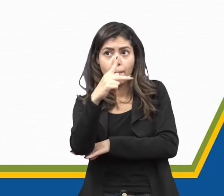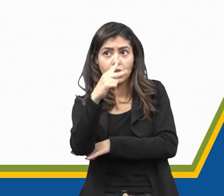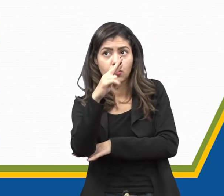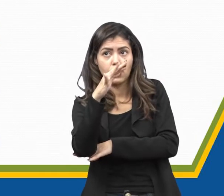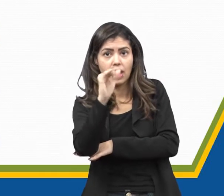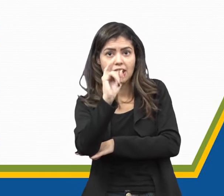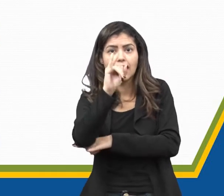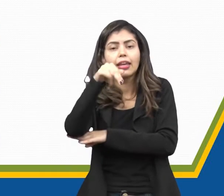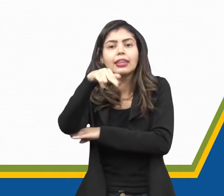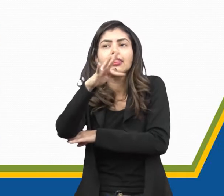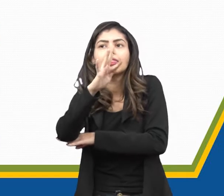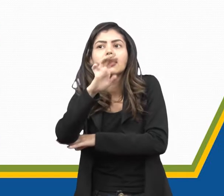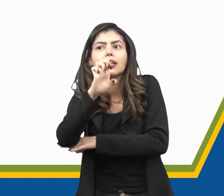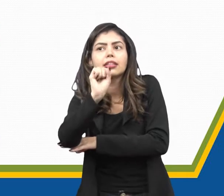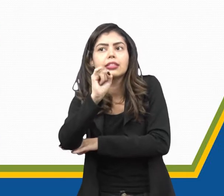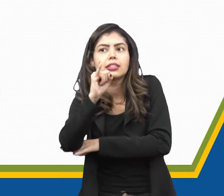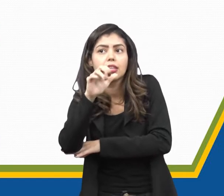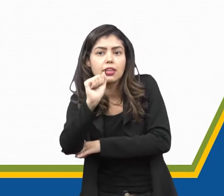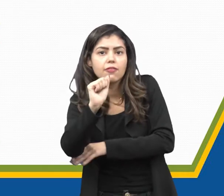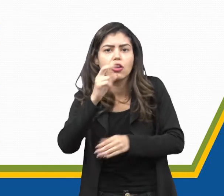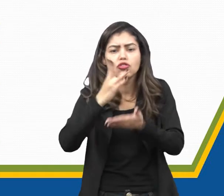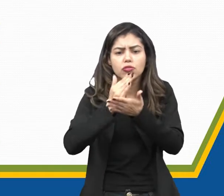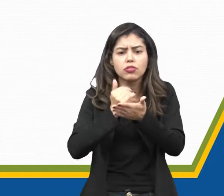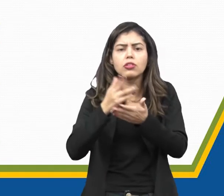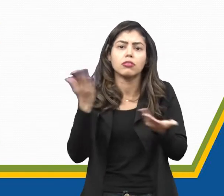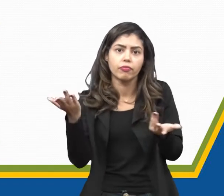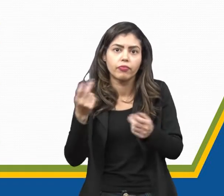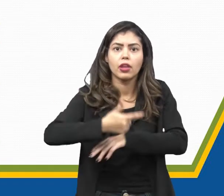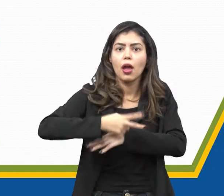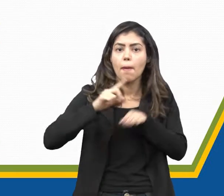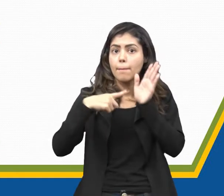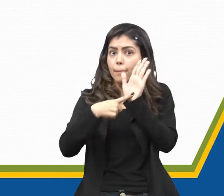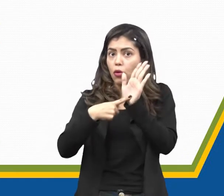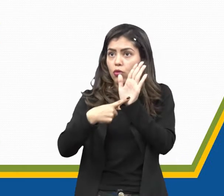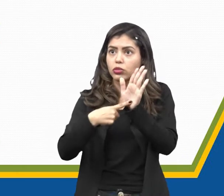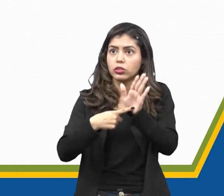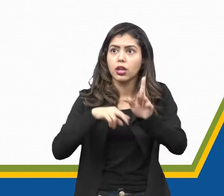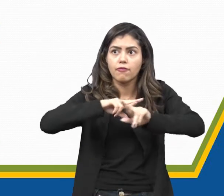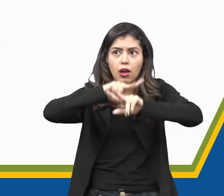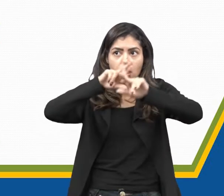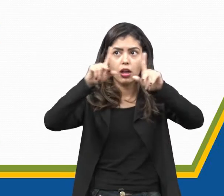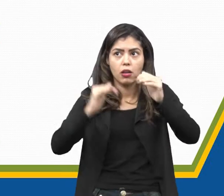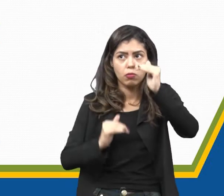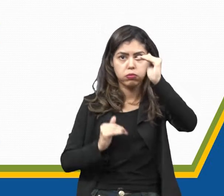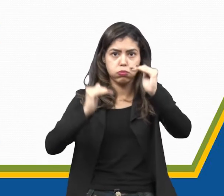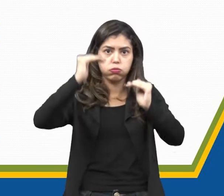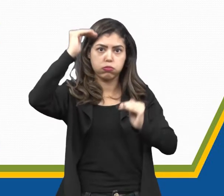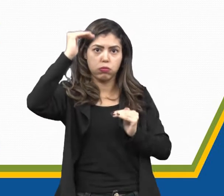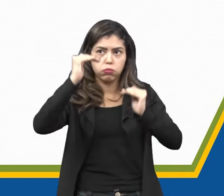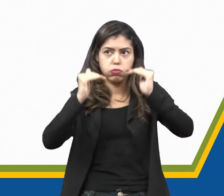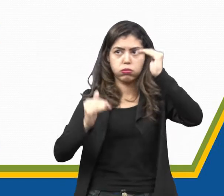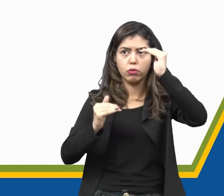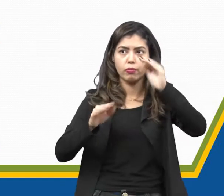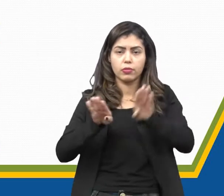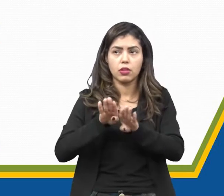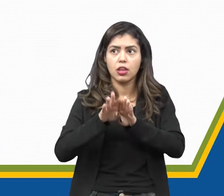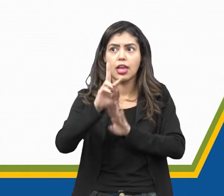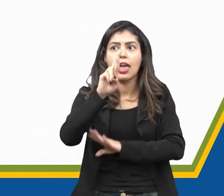agropecuária extensiva. A intensiva, ela apresenta elevados índices de produtividade e rentabilidade,